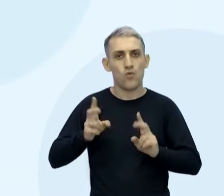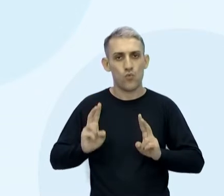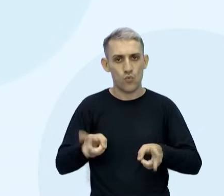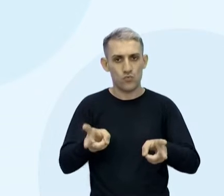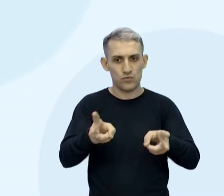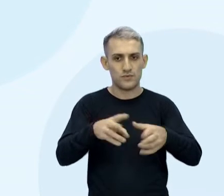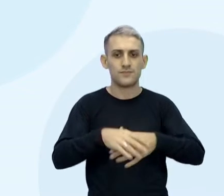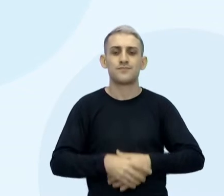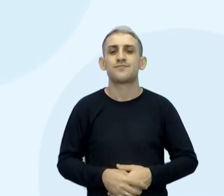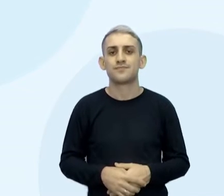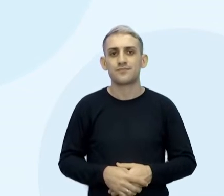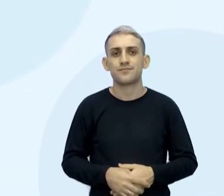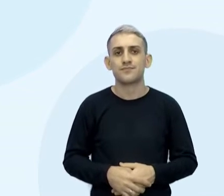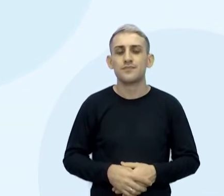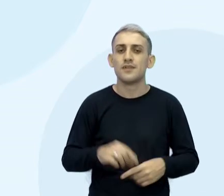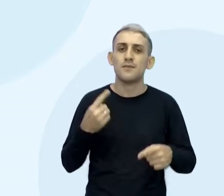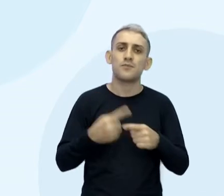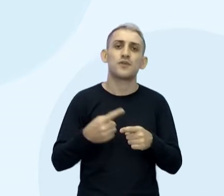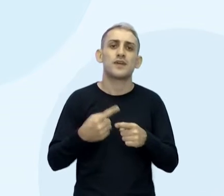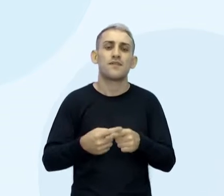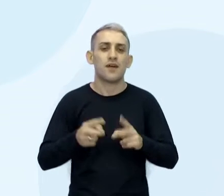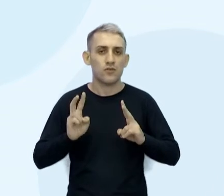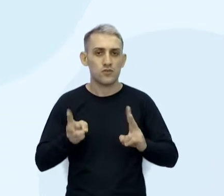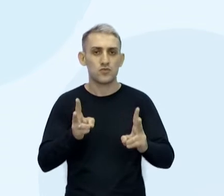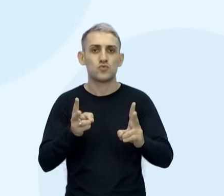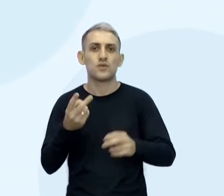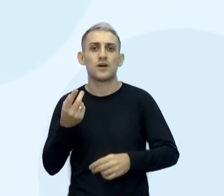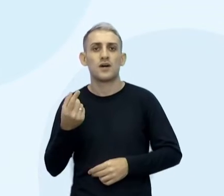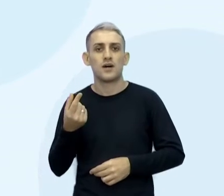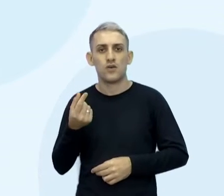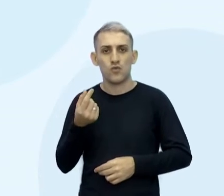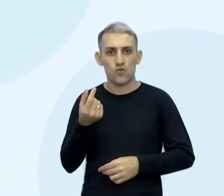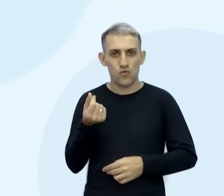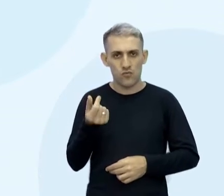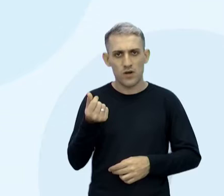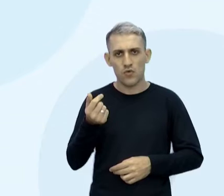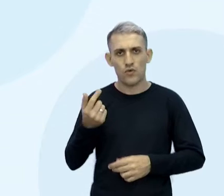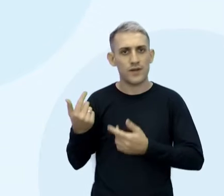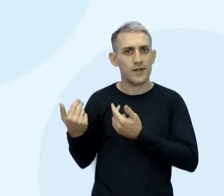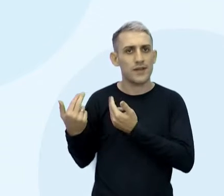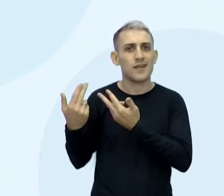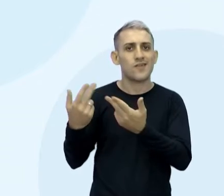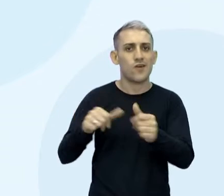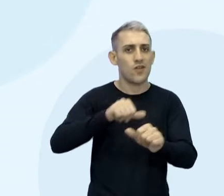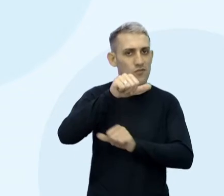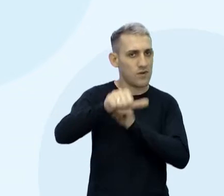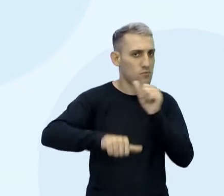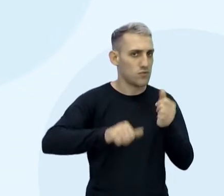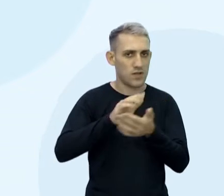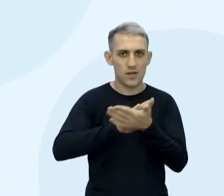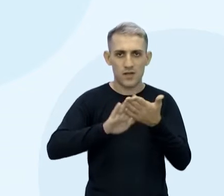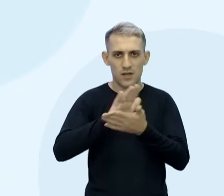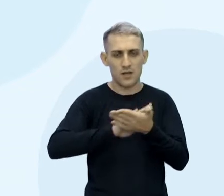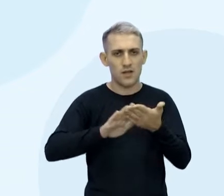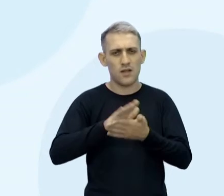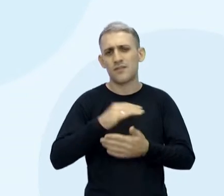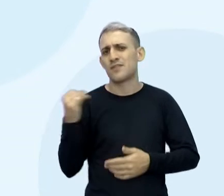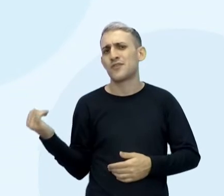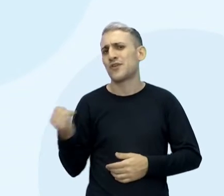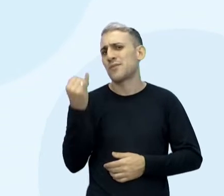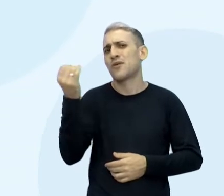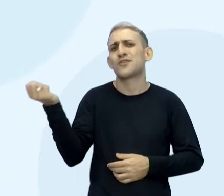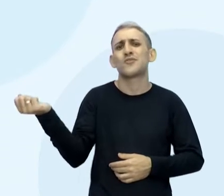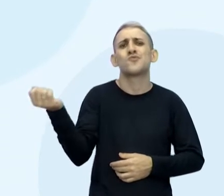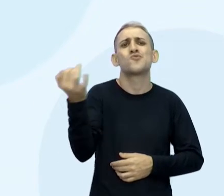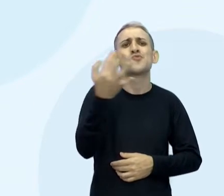constantes. Tá? Ele vai permanecer, ele não vai mudar durante a minha compra. Não importa a